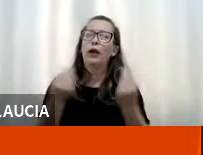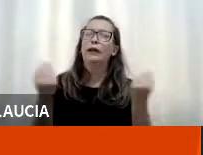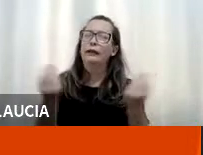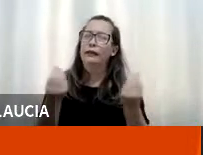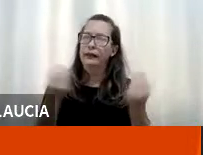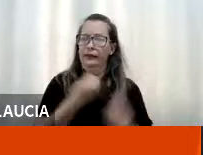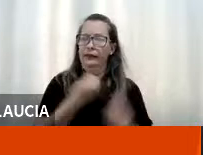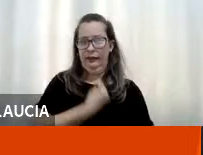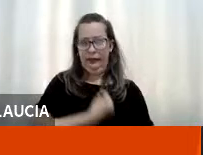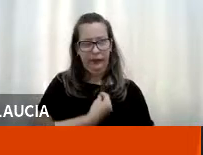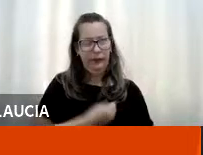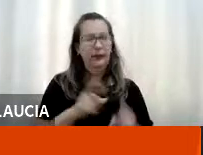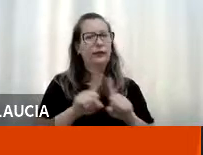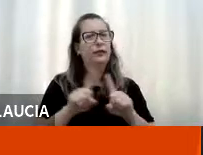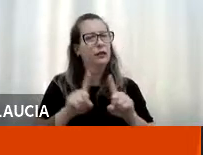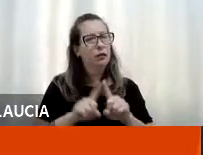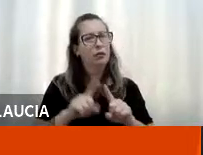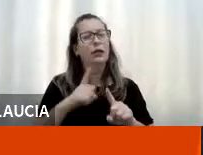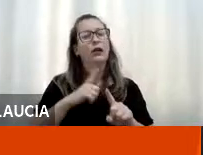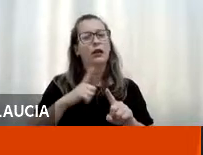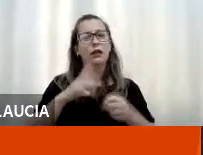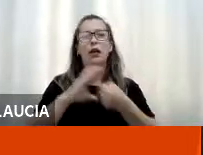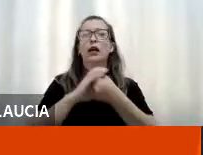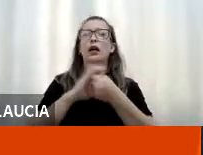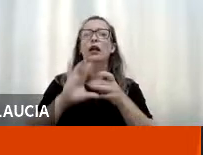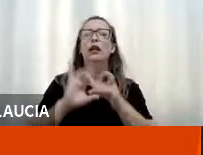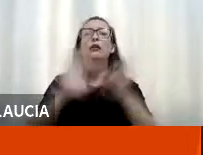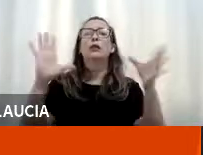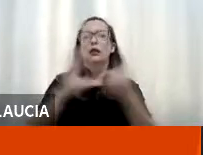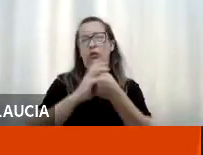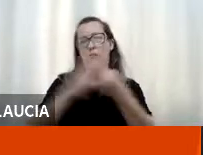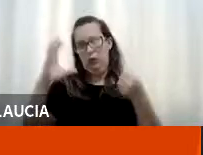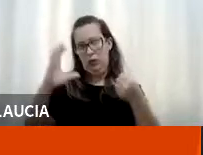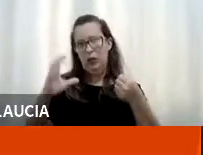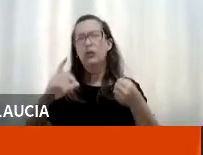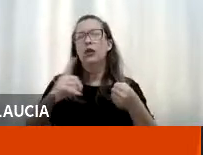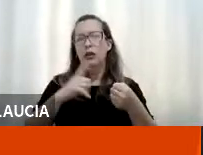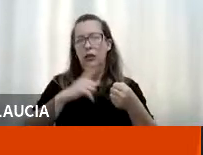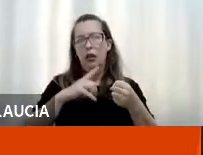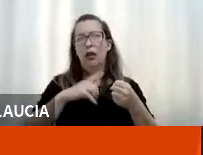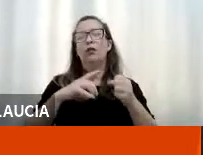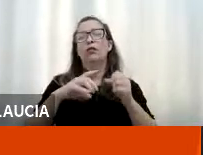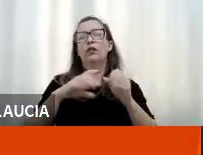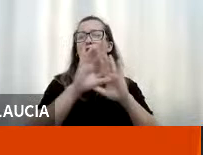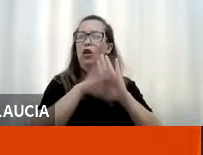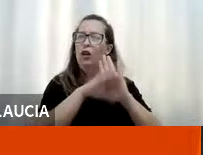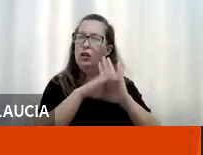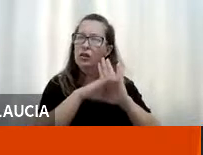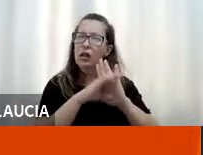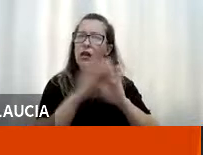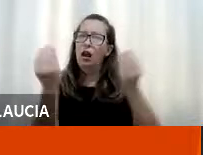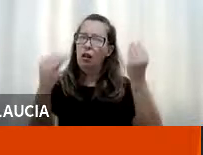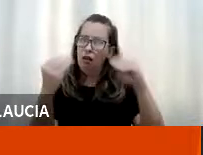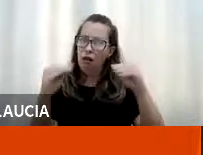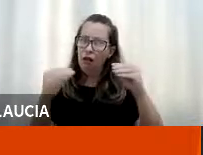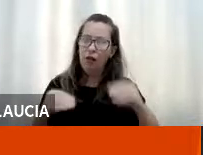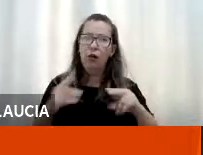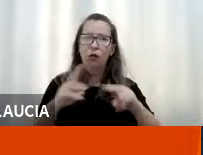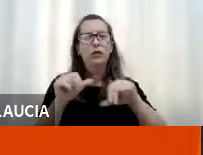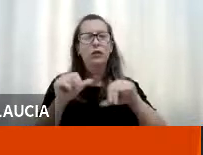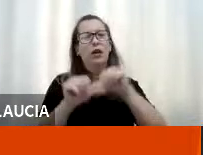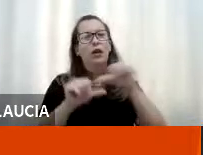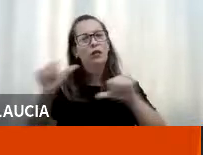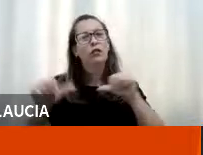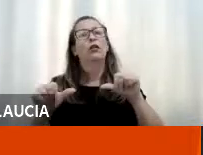exercício das liberdades democráticas, foi um conceito formulado a partir do movimento da reforma sanitária e incorporado à